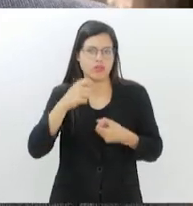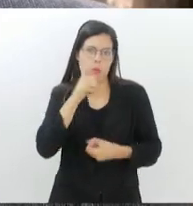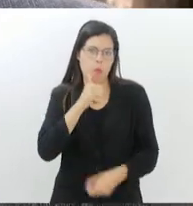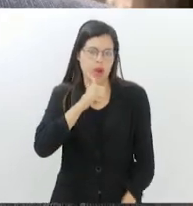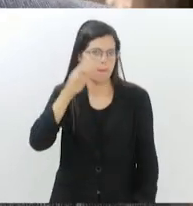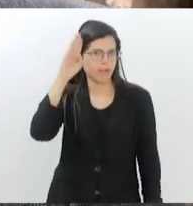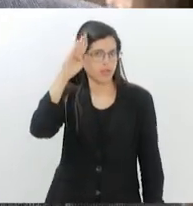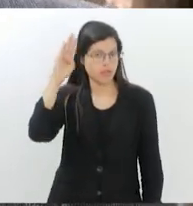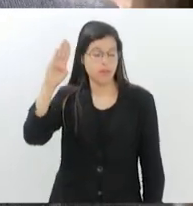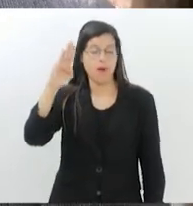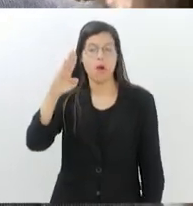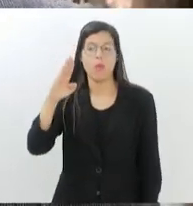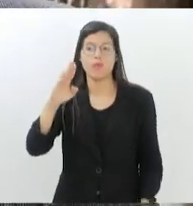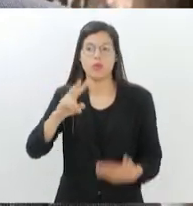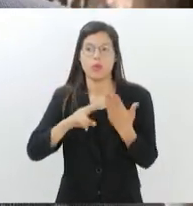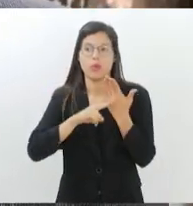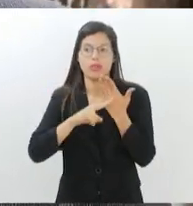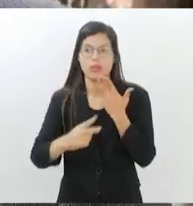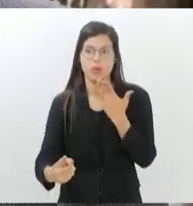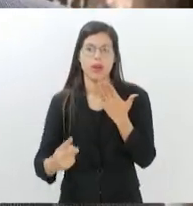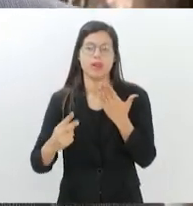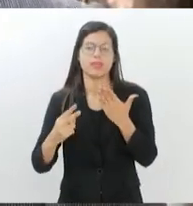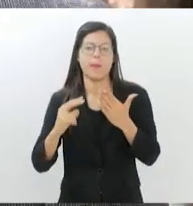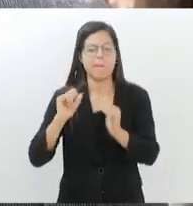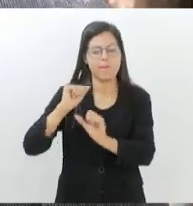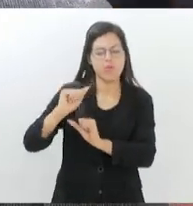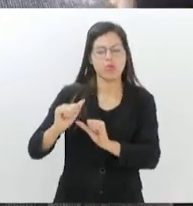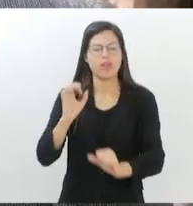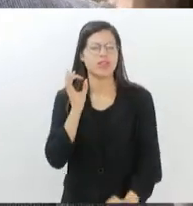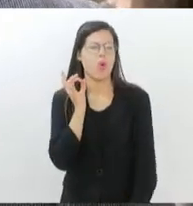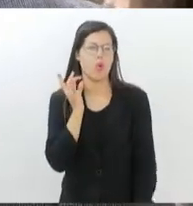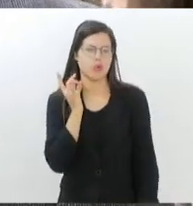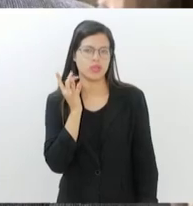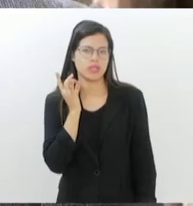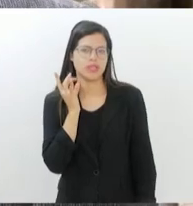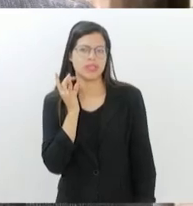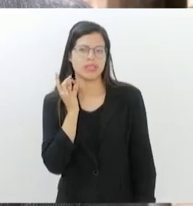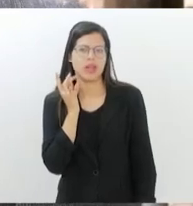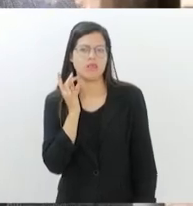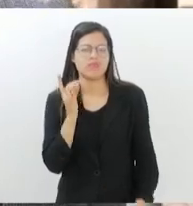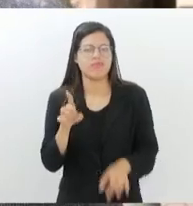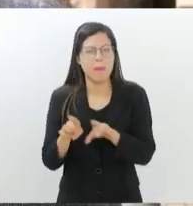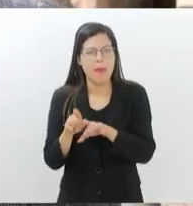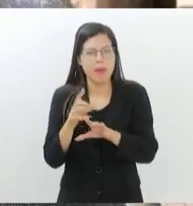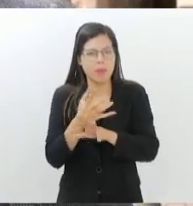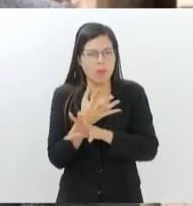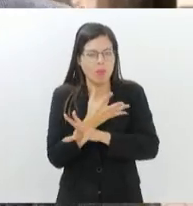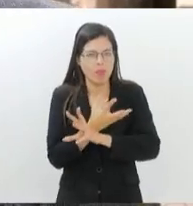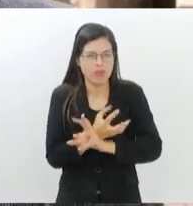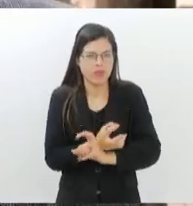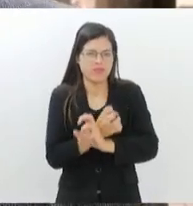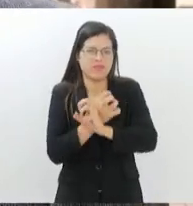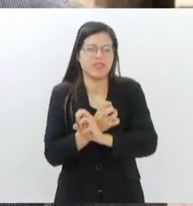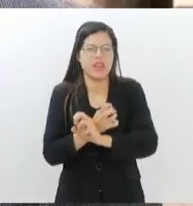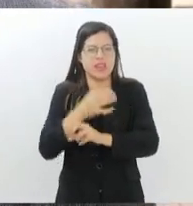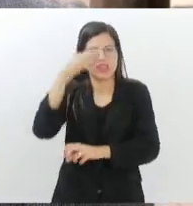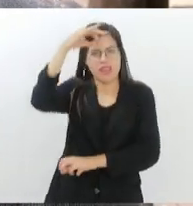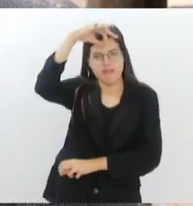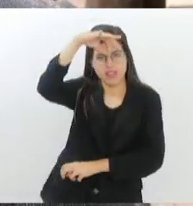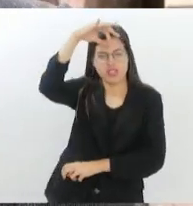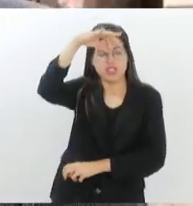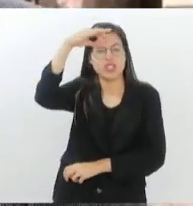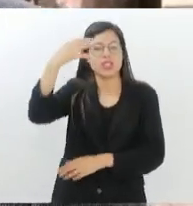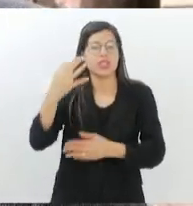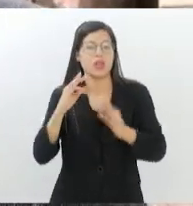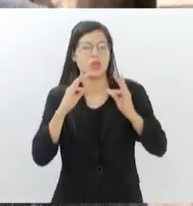consequência de uma alteração hormonal, de um ressecamento vaginal, alteração da flora vaginal, isso